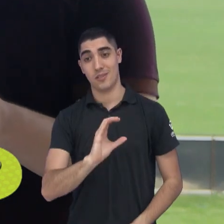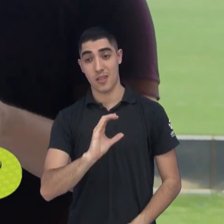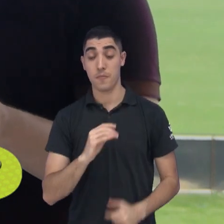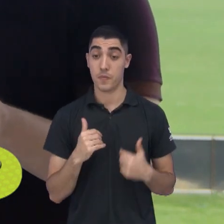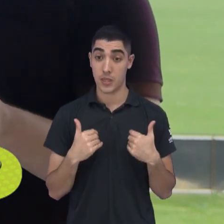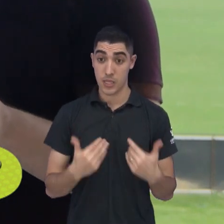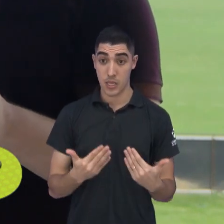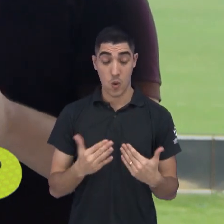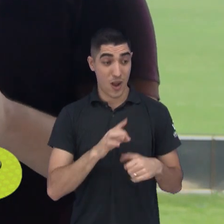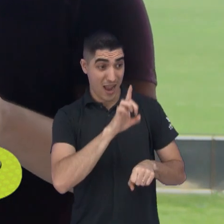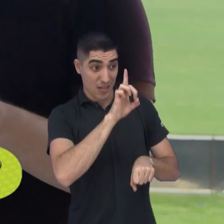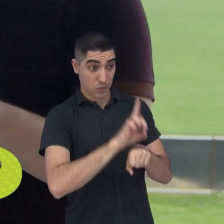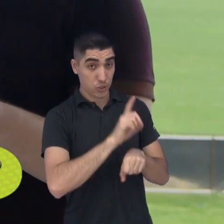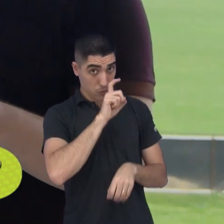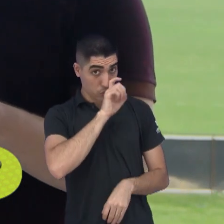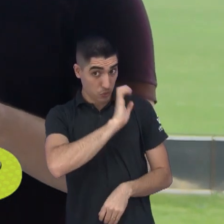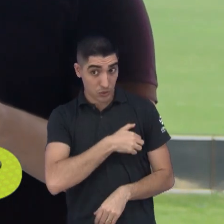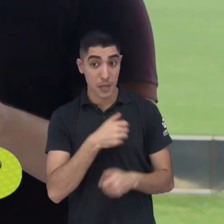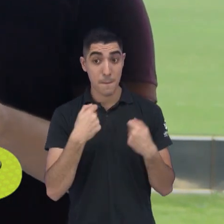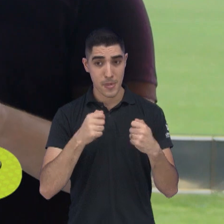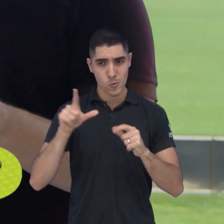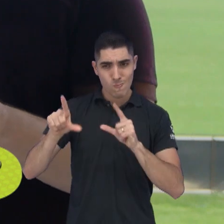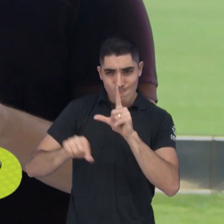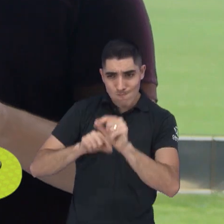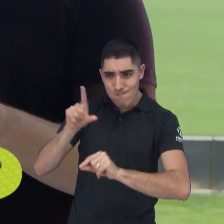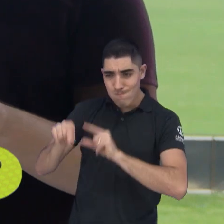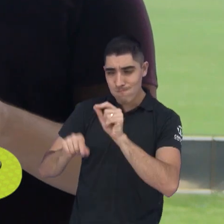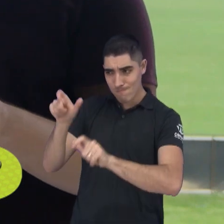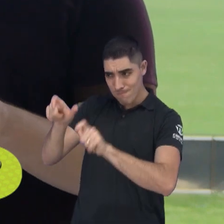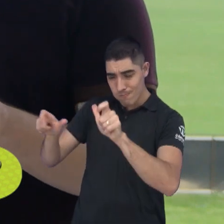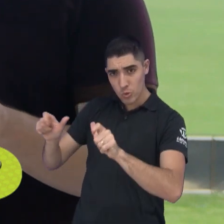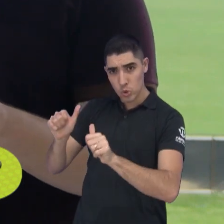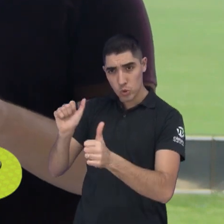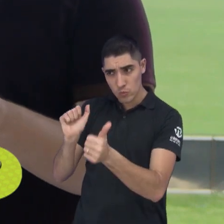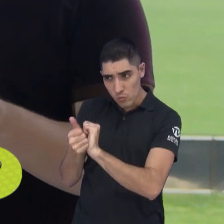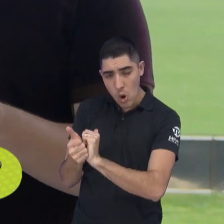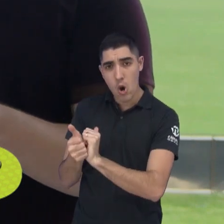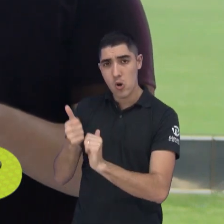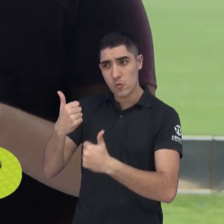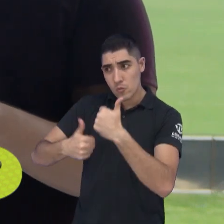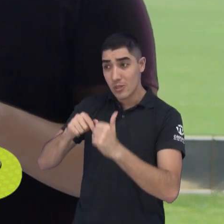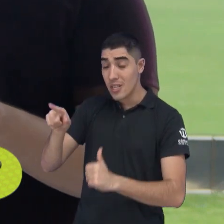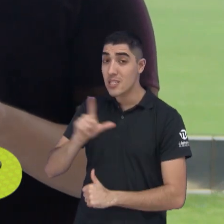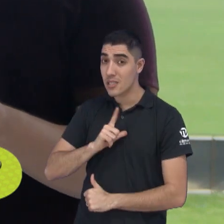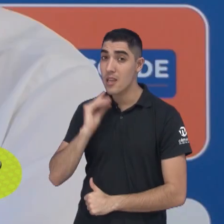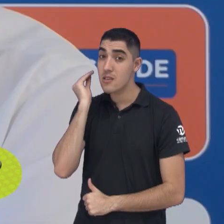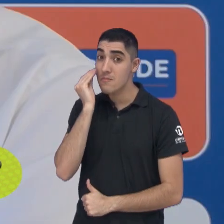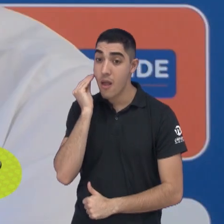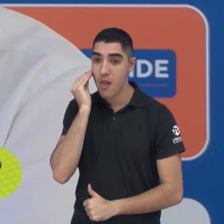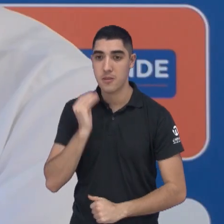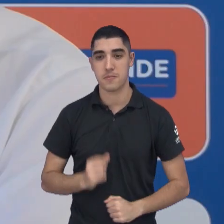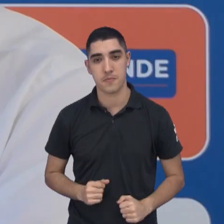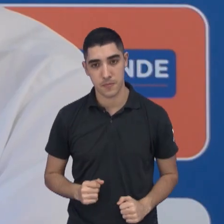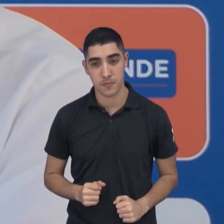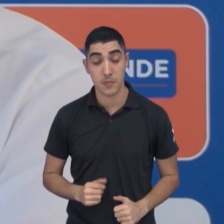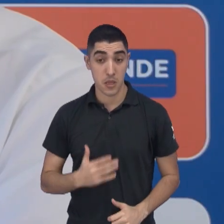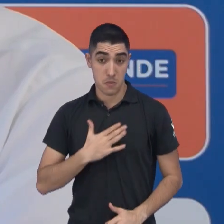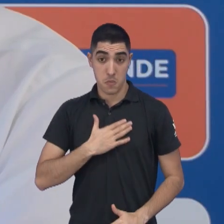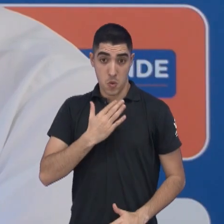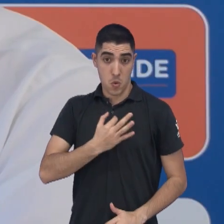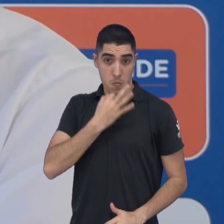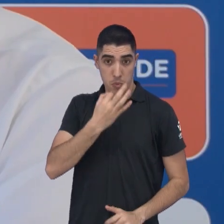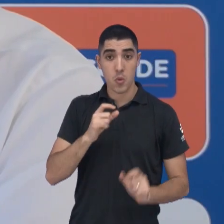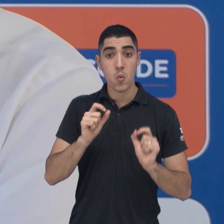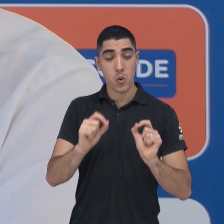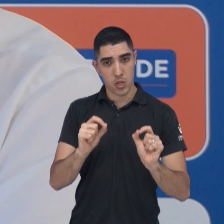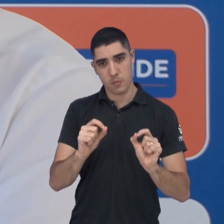SAF vão precisar montar um time qualificado de pessoas e jogadores que tenham um conhecimento da divisão. O que eu posso dizer é que esse trabalho que